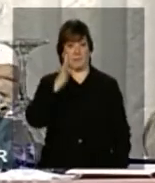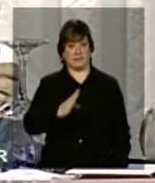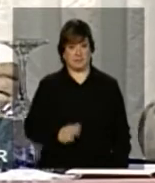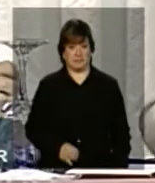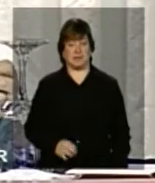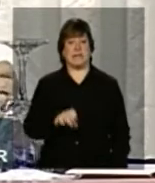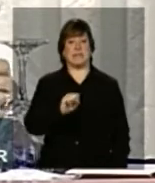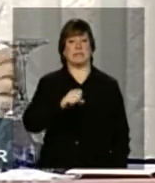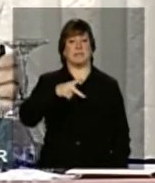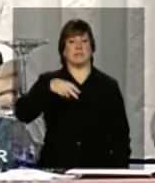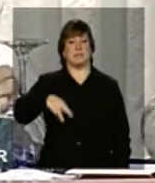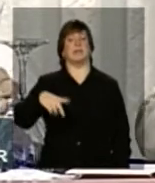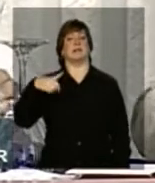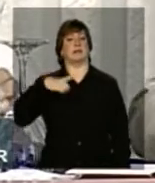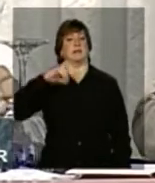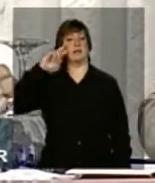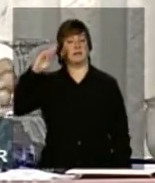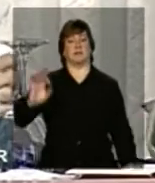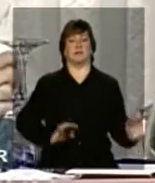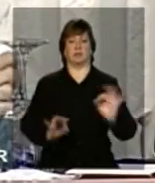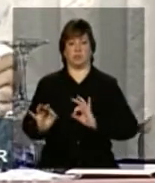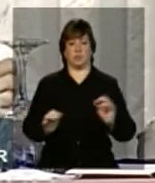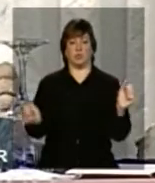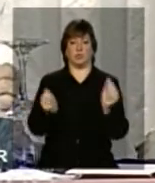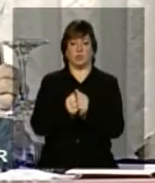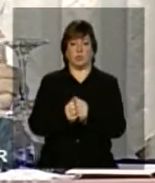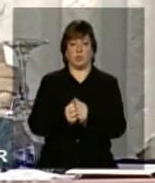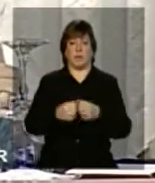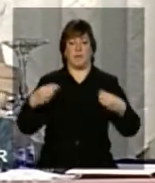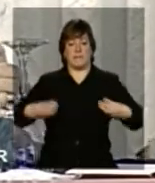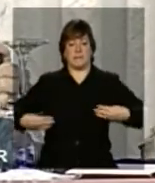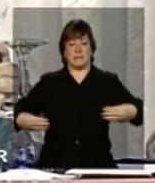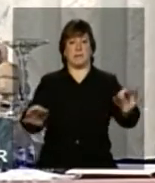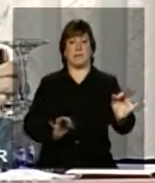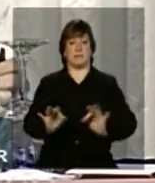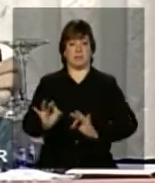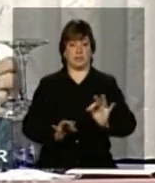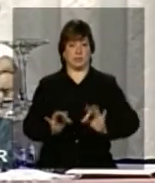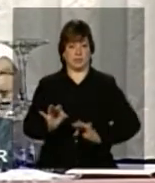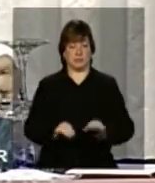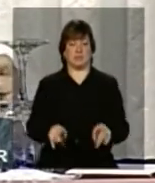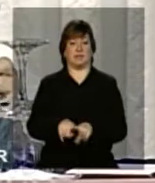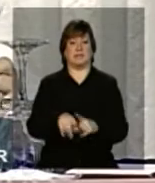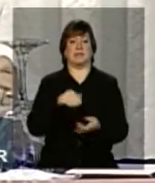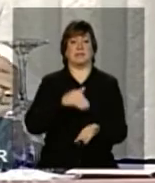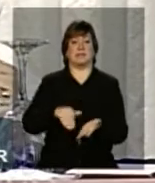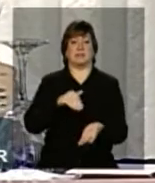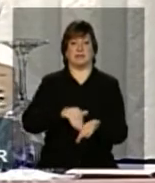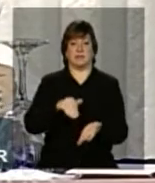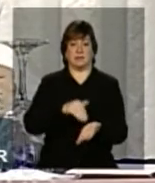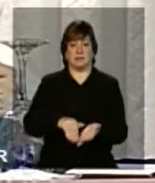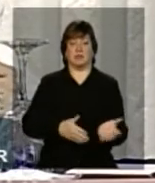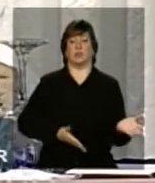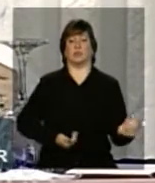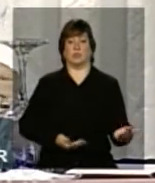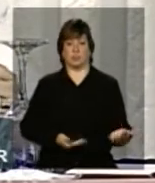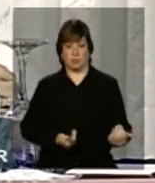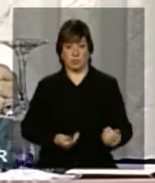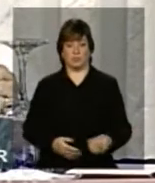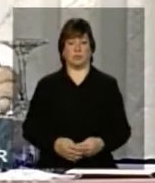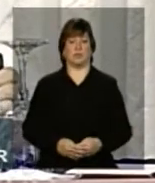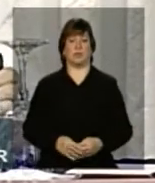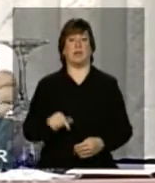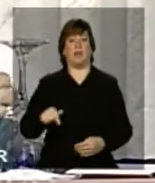a SPM liderou, junto com o Ministério do Planejamento e a Secretaria da Juventude,